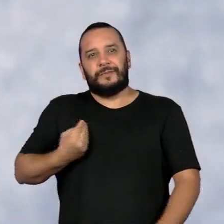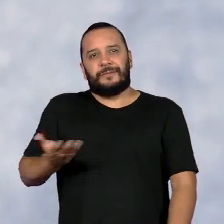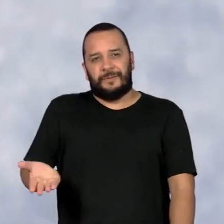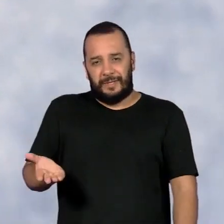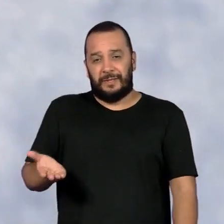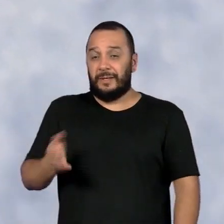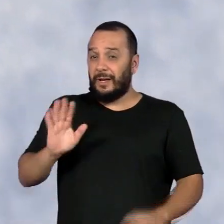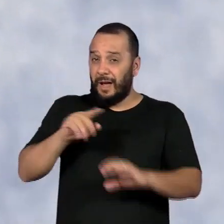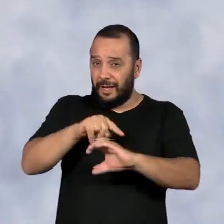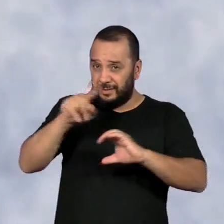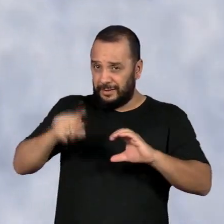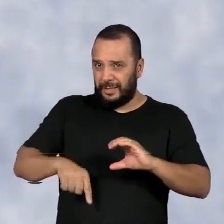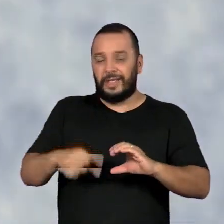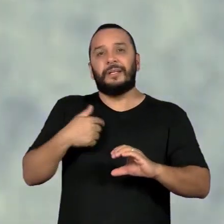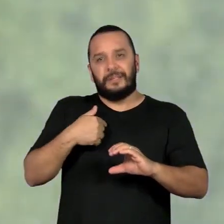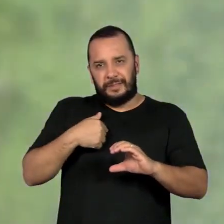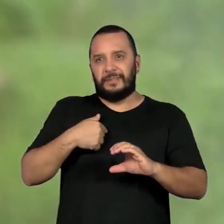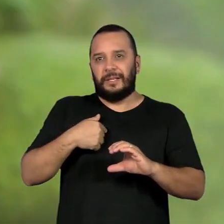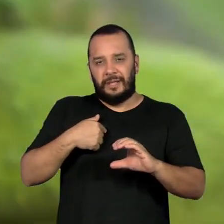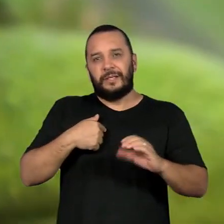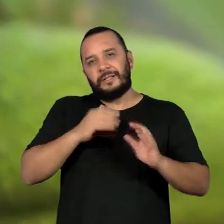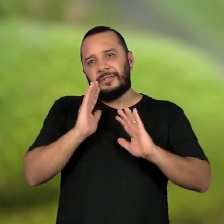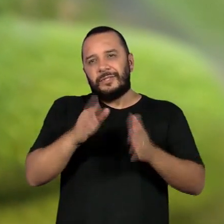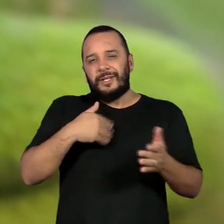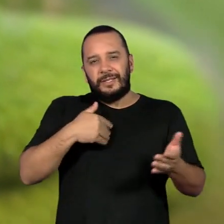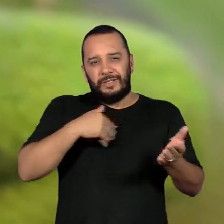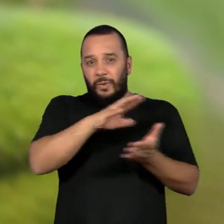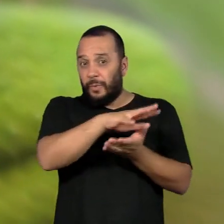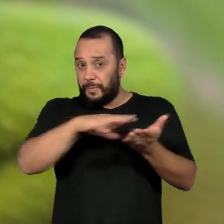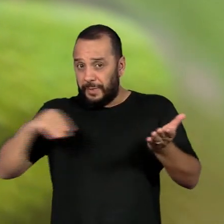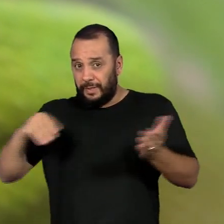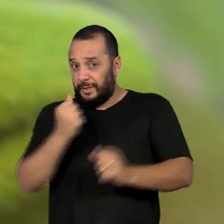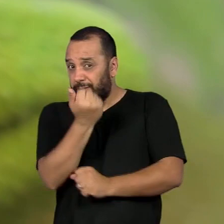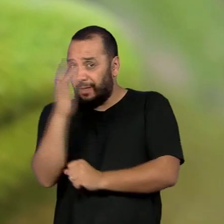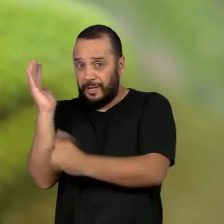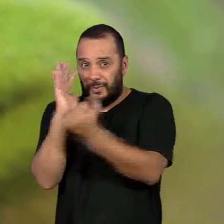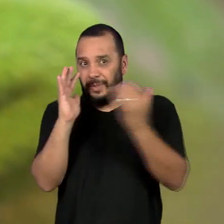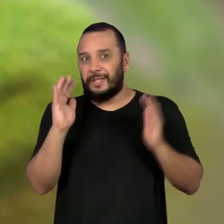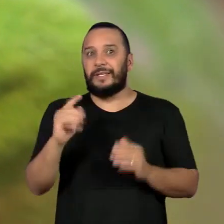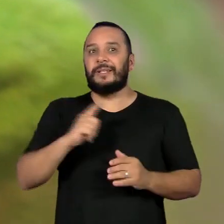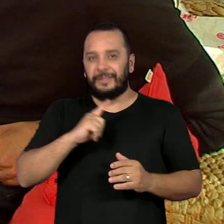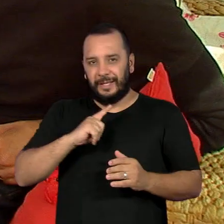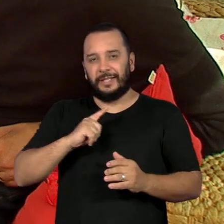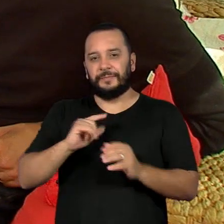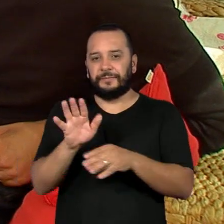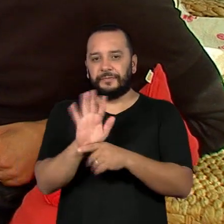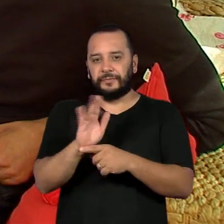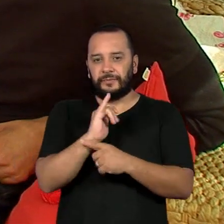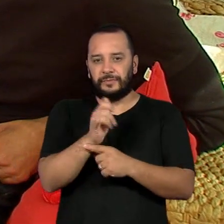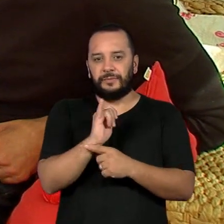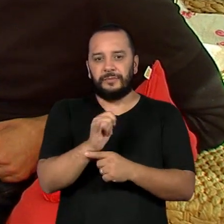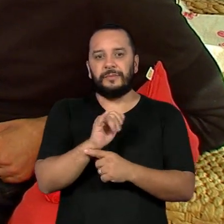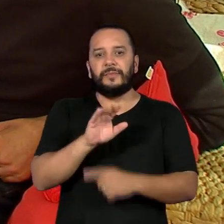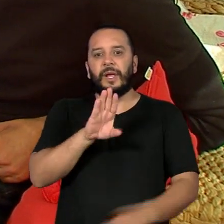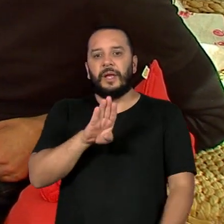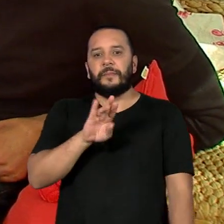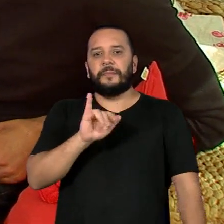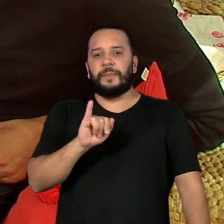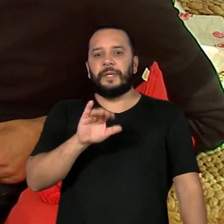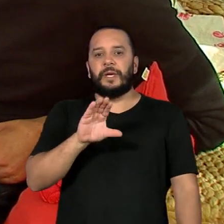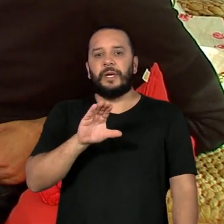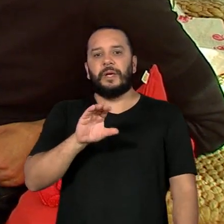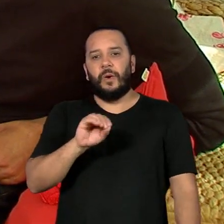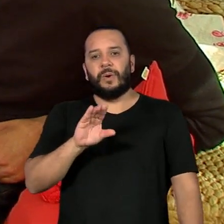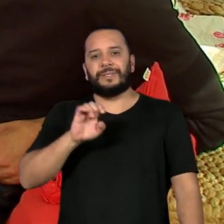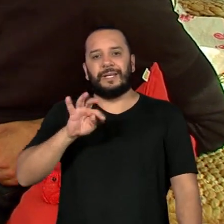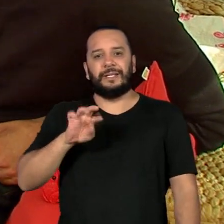A ciência que imita a natureza é tema do premiado documentário Biocêntricos, dirigido por Fernanda Reins Figueiredo